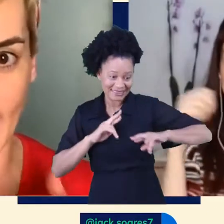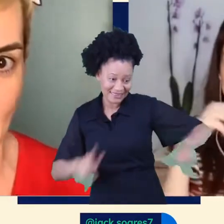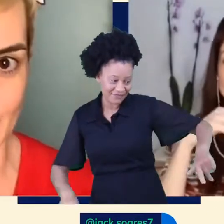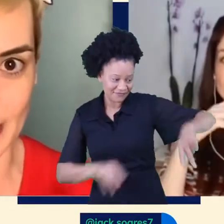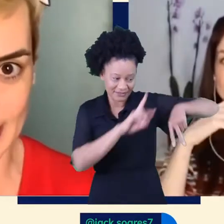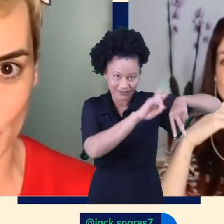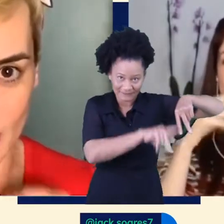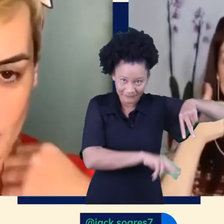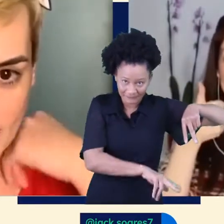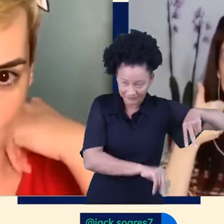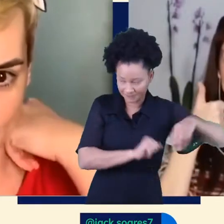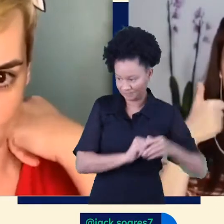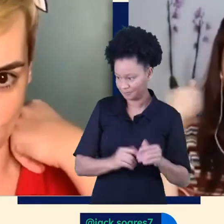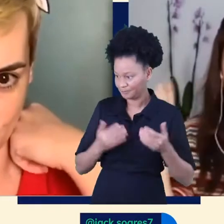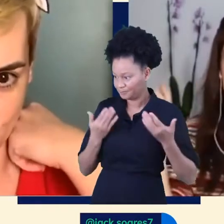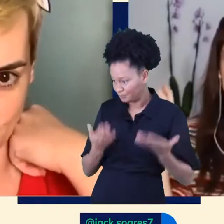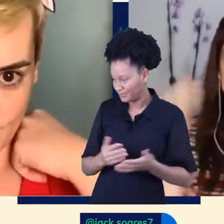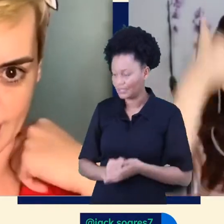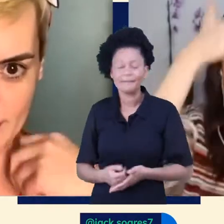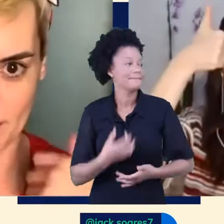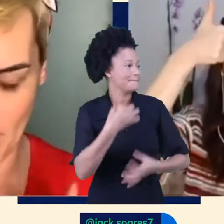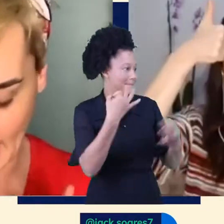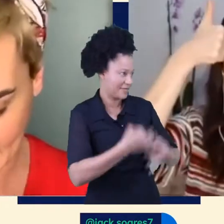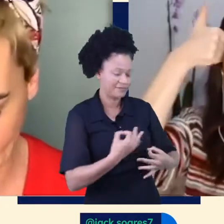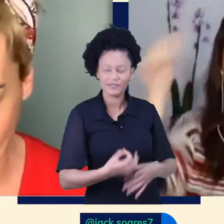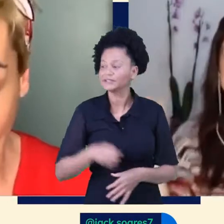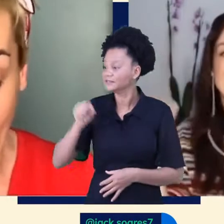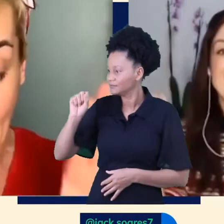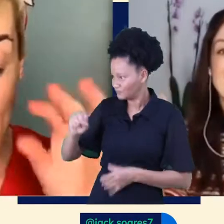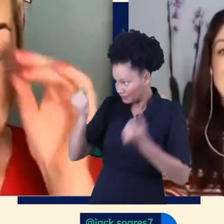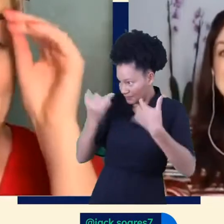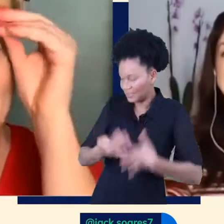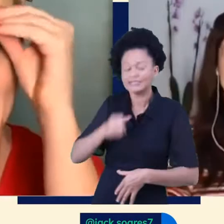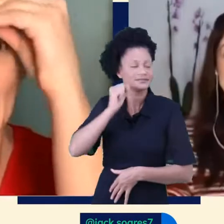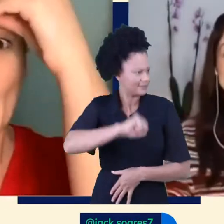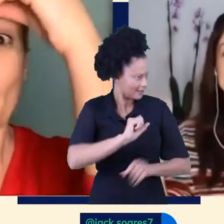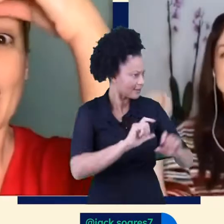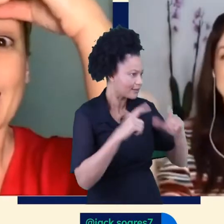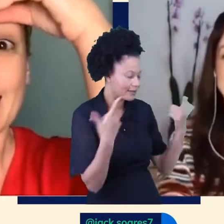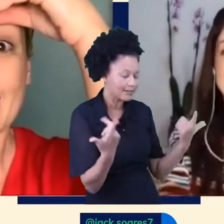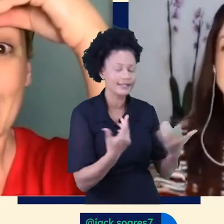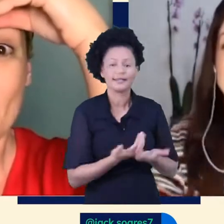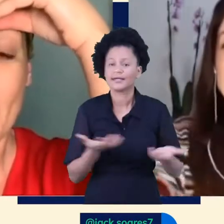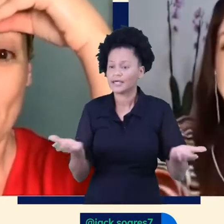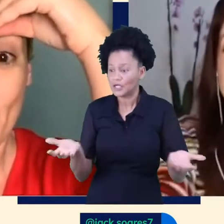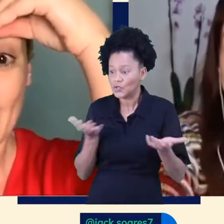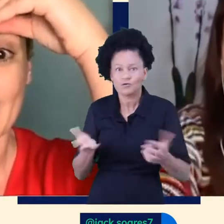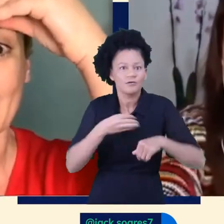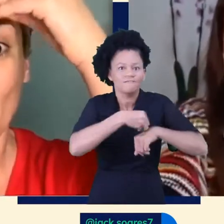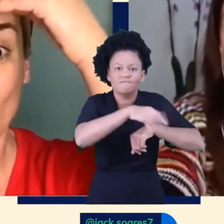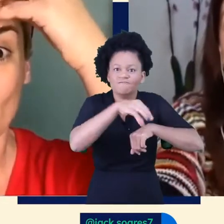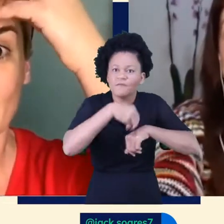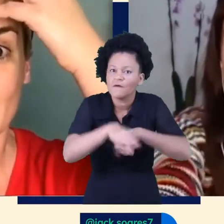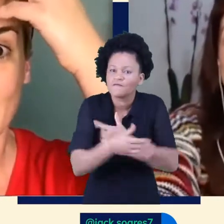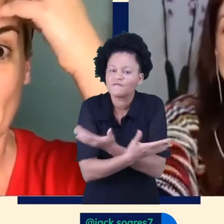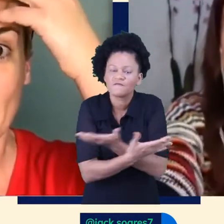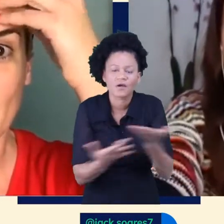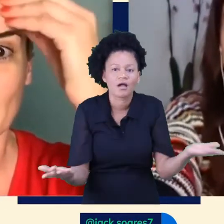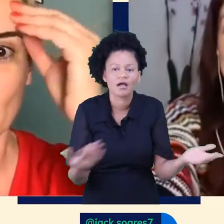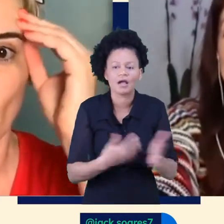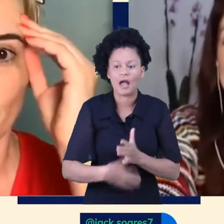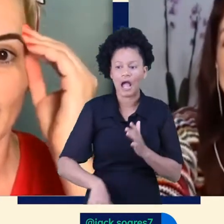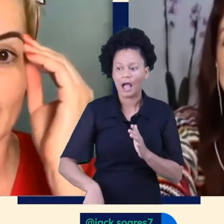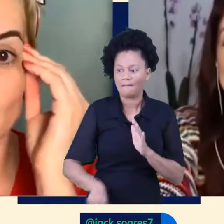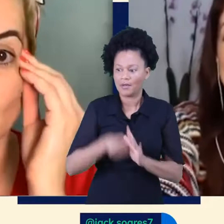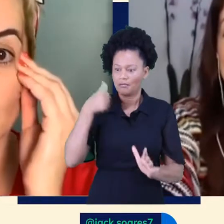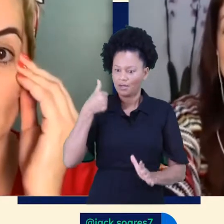Perfeitíssimo. E você vai explicar cada uma dessas coisas pra gente. Mas... Sim, claro. Eu queria trazer uma informação que, assim, a